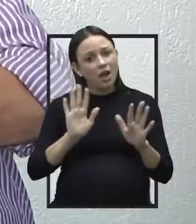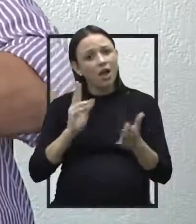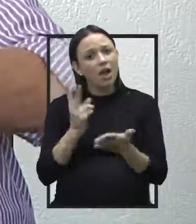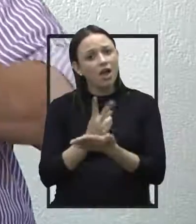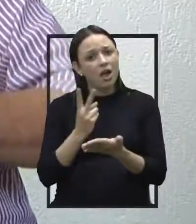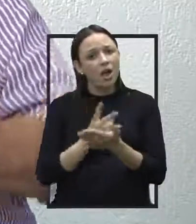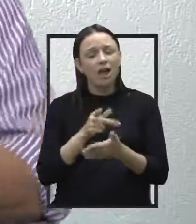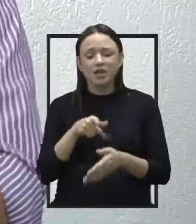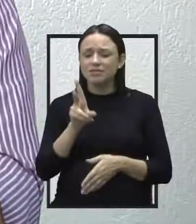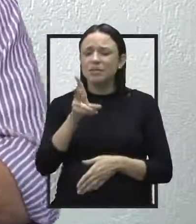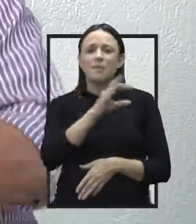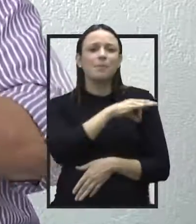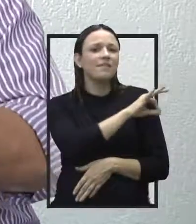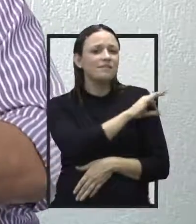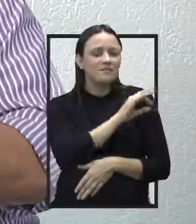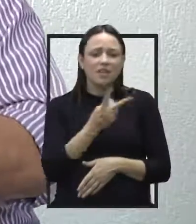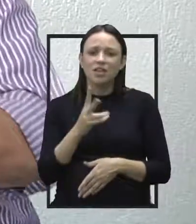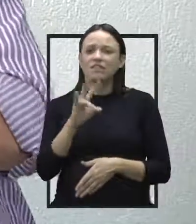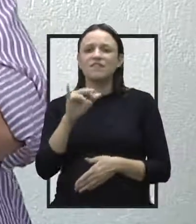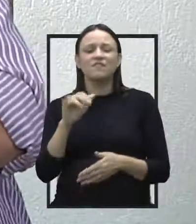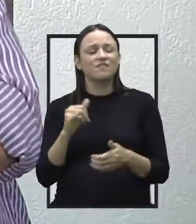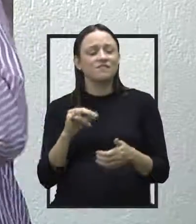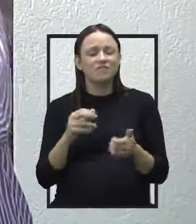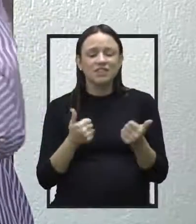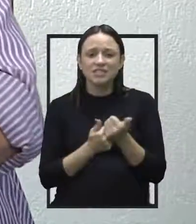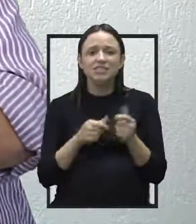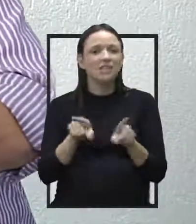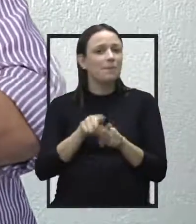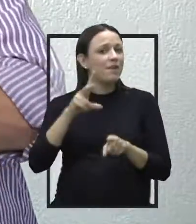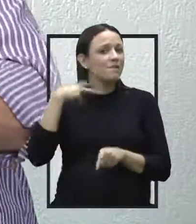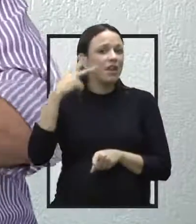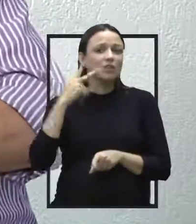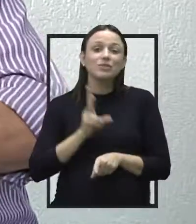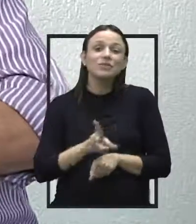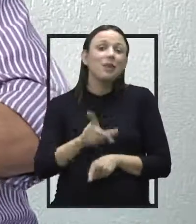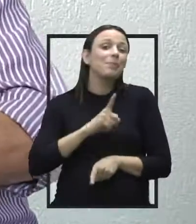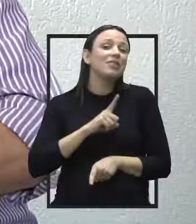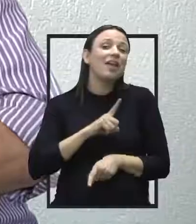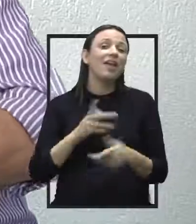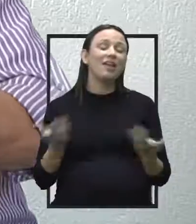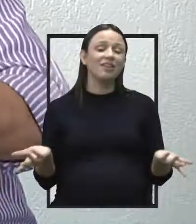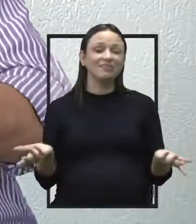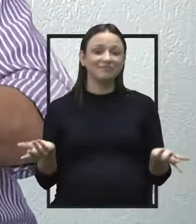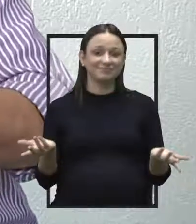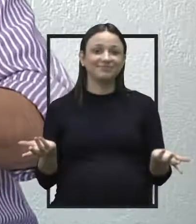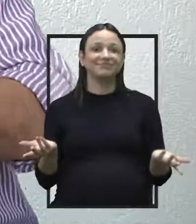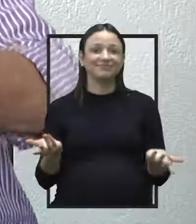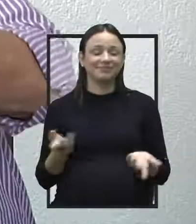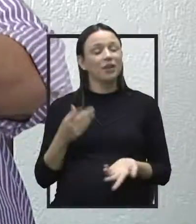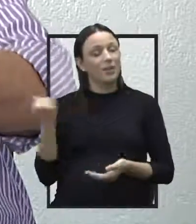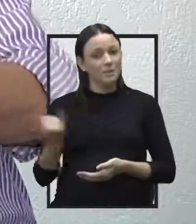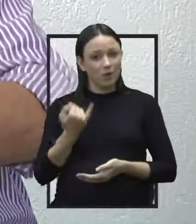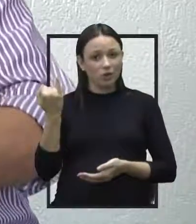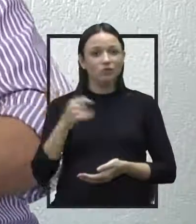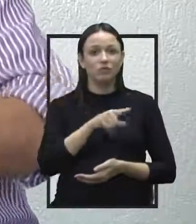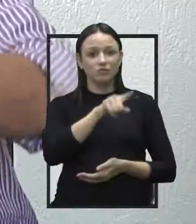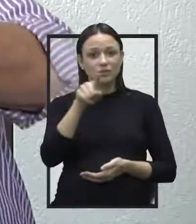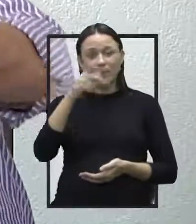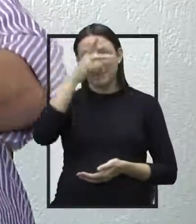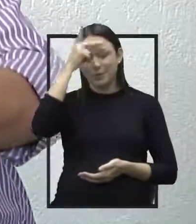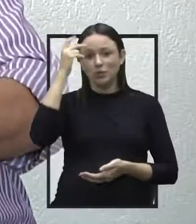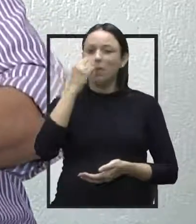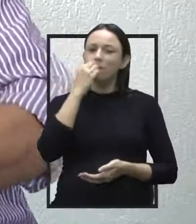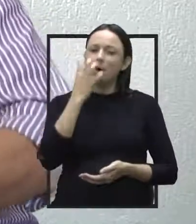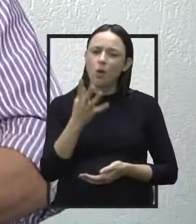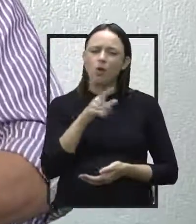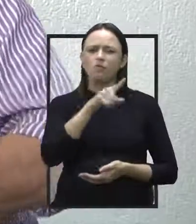prefeito e vice e vai ter vereadores independente do número de vereadores. Sempre vai ter vereadores. Então é importante que as pessoas de bem, as